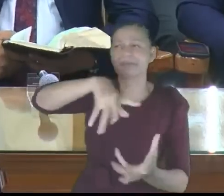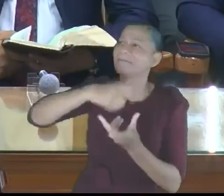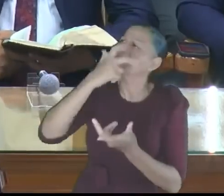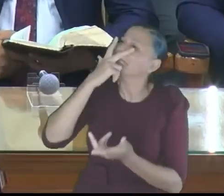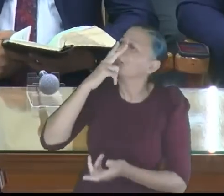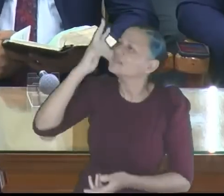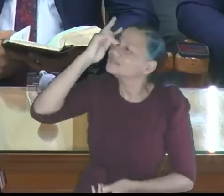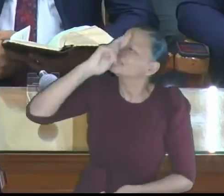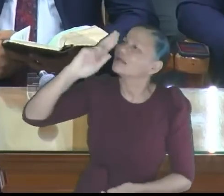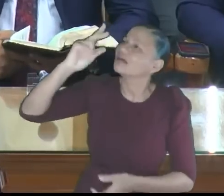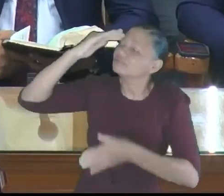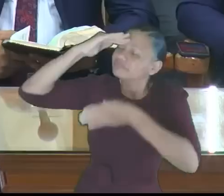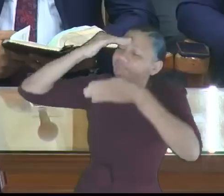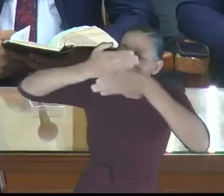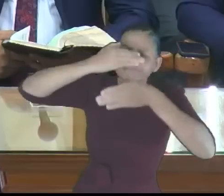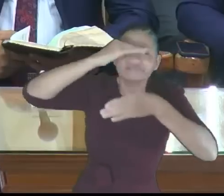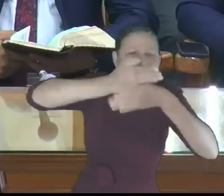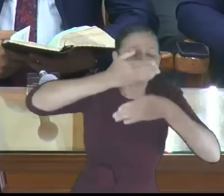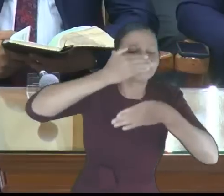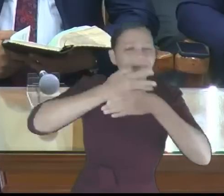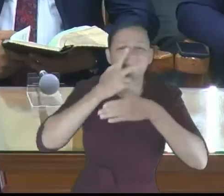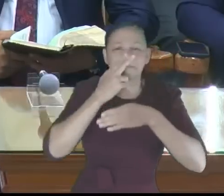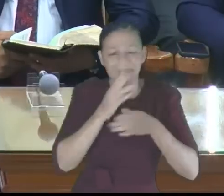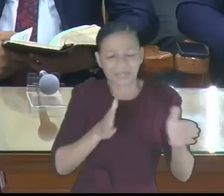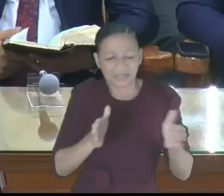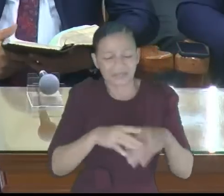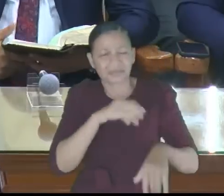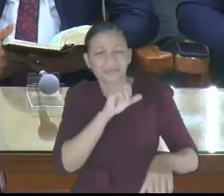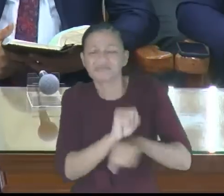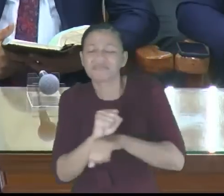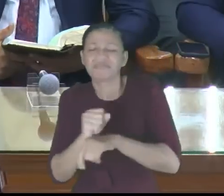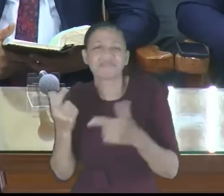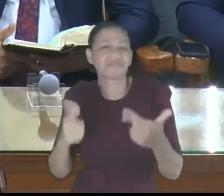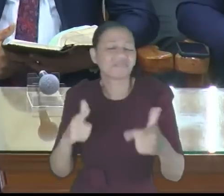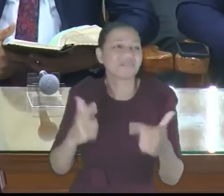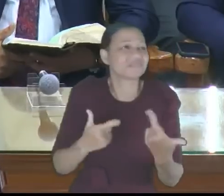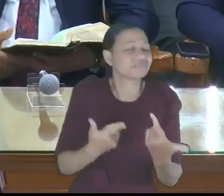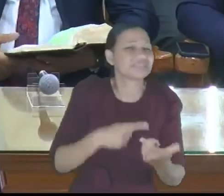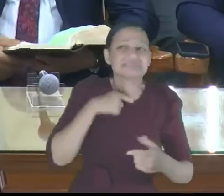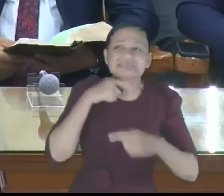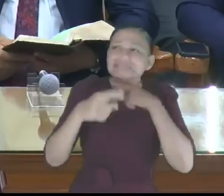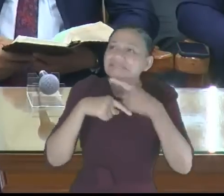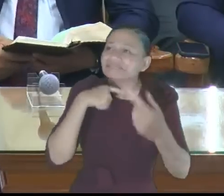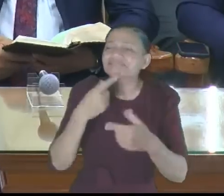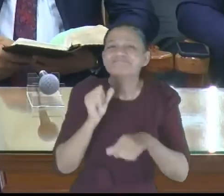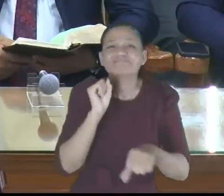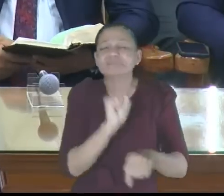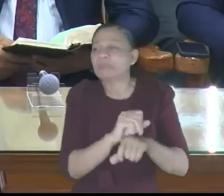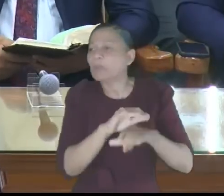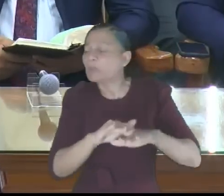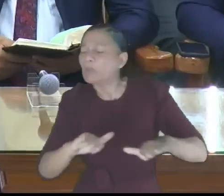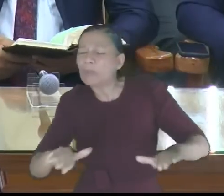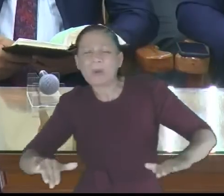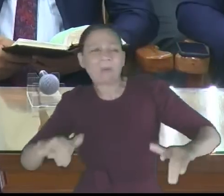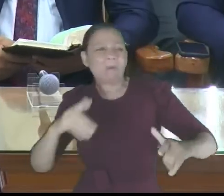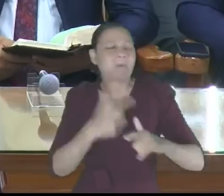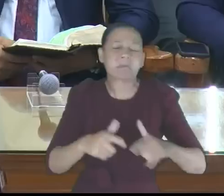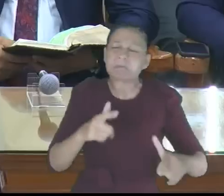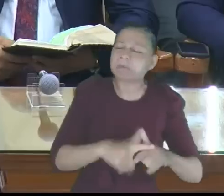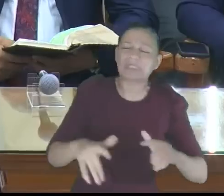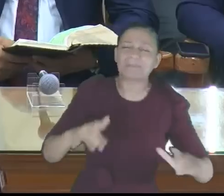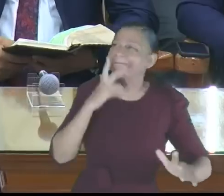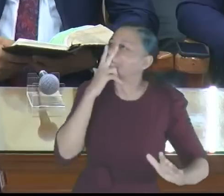irmãos, tem tempos de paradeiro, tem tempos que não tem pesca, parece que tem tempos de tempestade, e parece